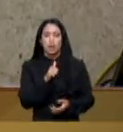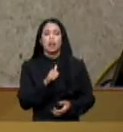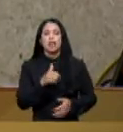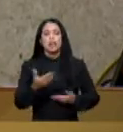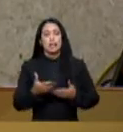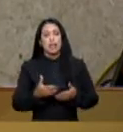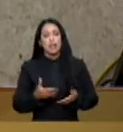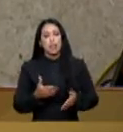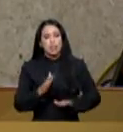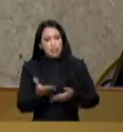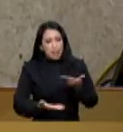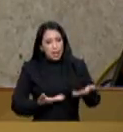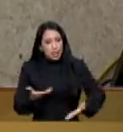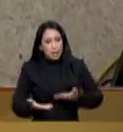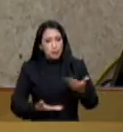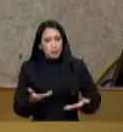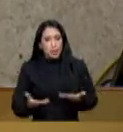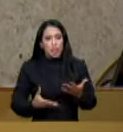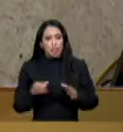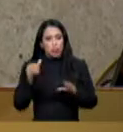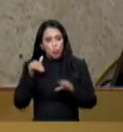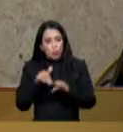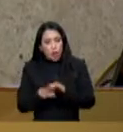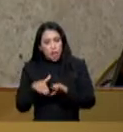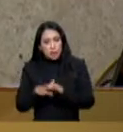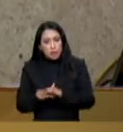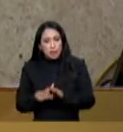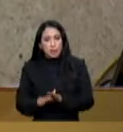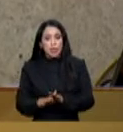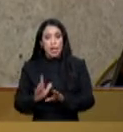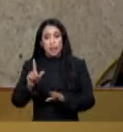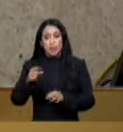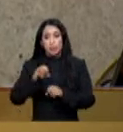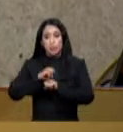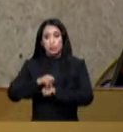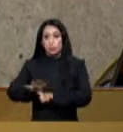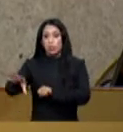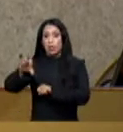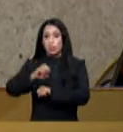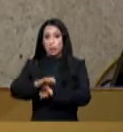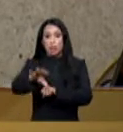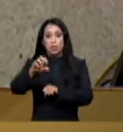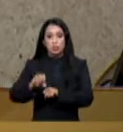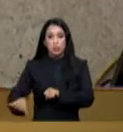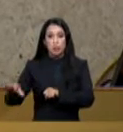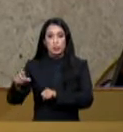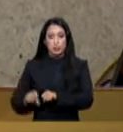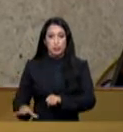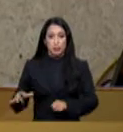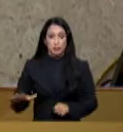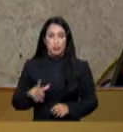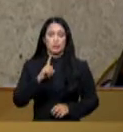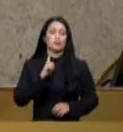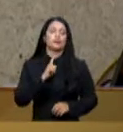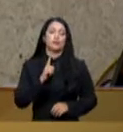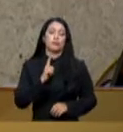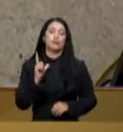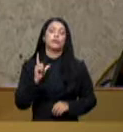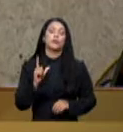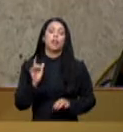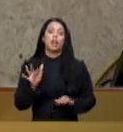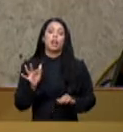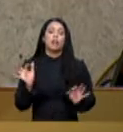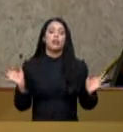adução, reserva, distribuição de água e o recolhimento, mercê da condução e disposição